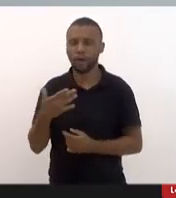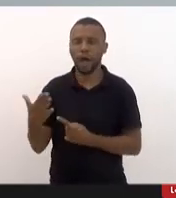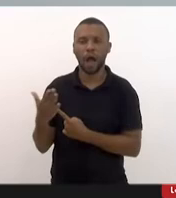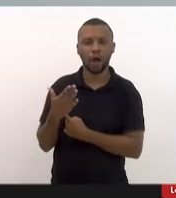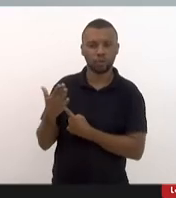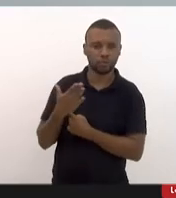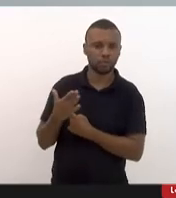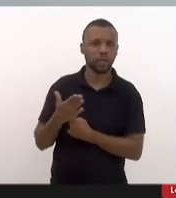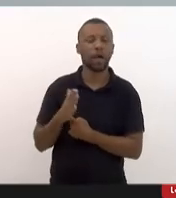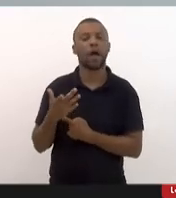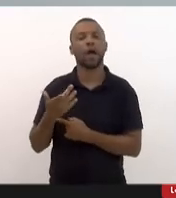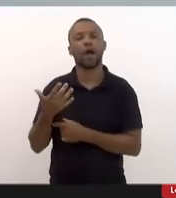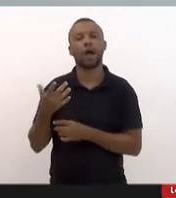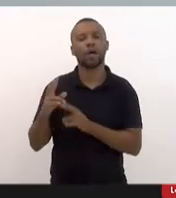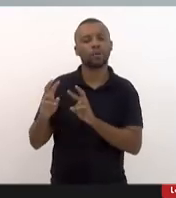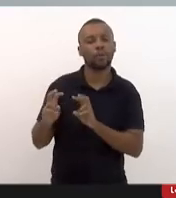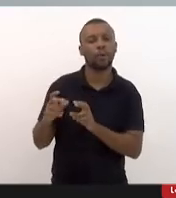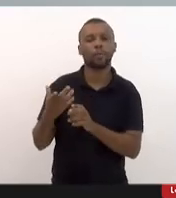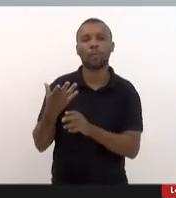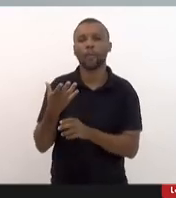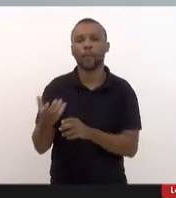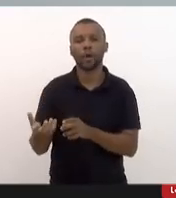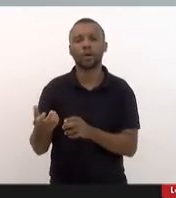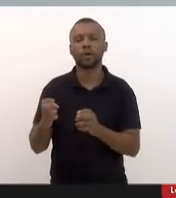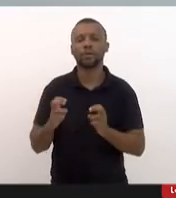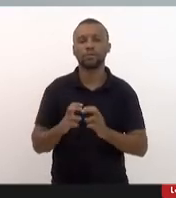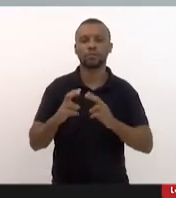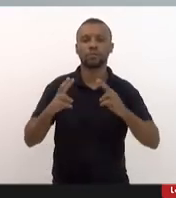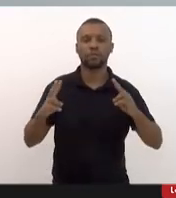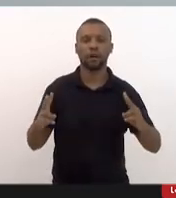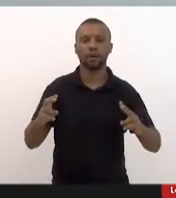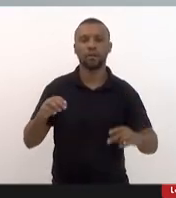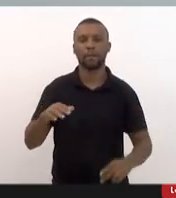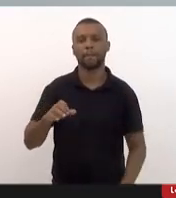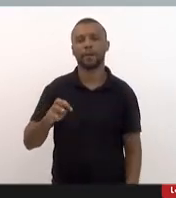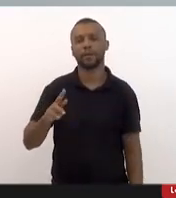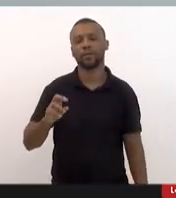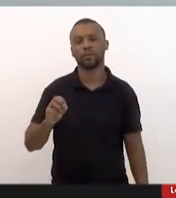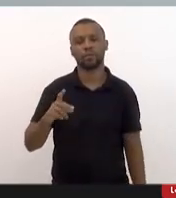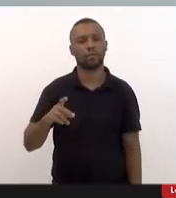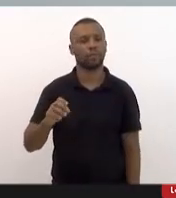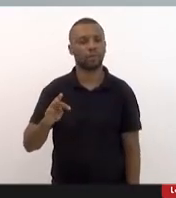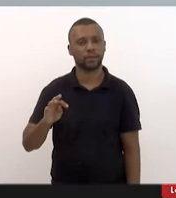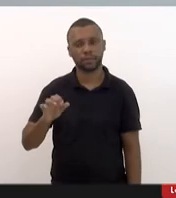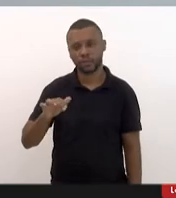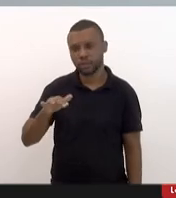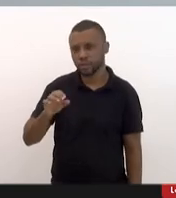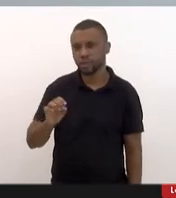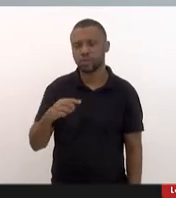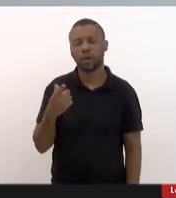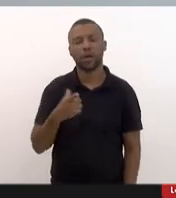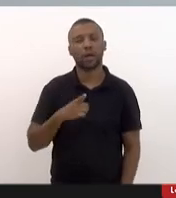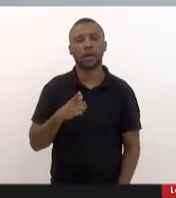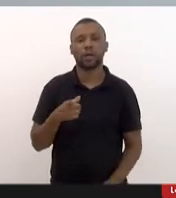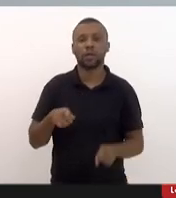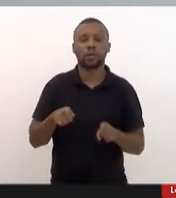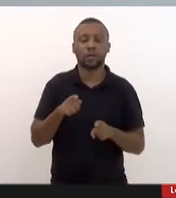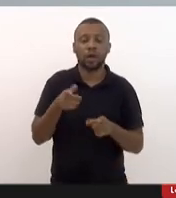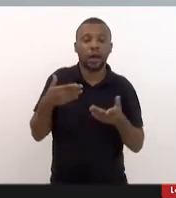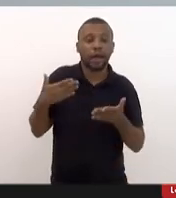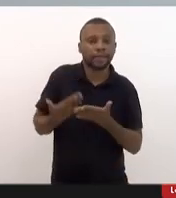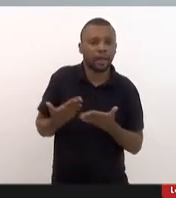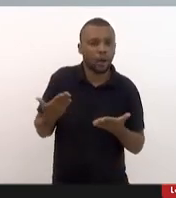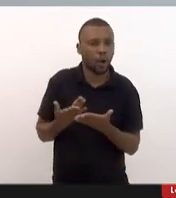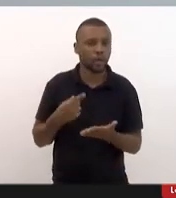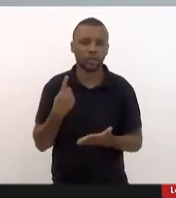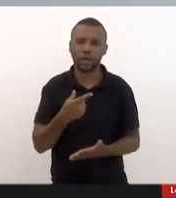da drenagem, da saída do arco metropolitano e também as nossas águas de acesso, porque nós também não temos isso até hoje. Então, assim,